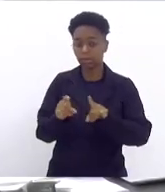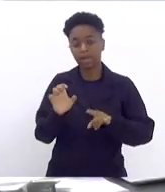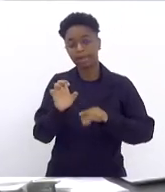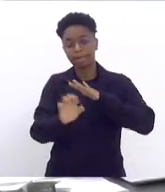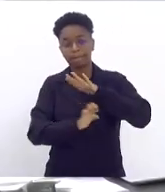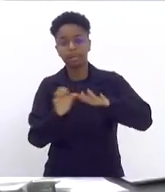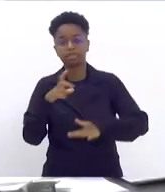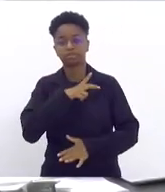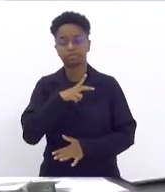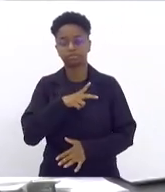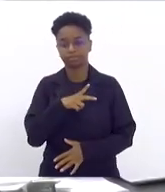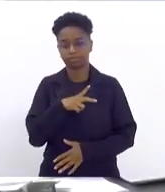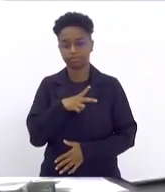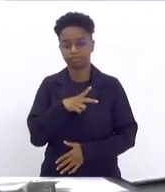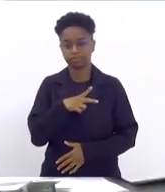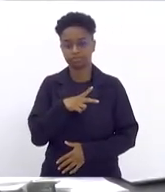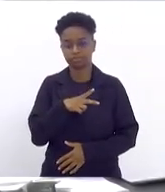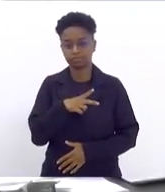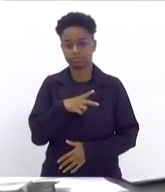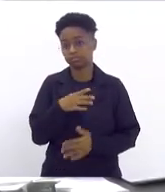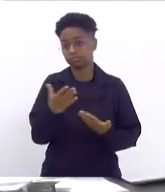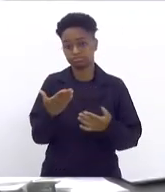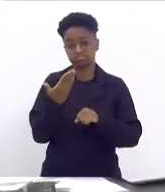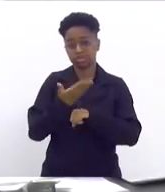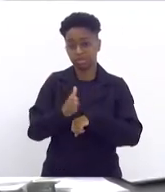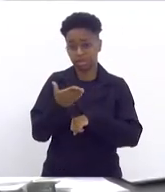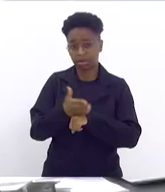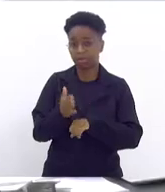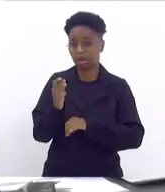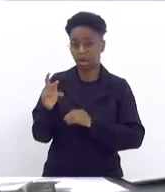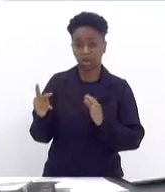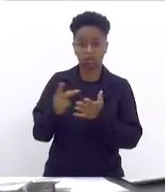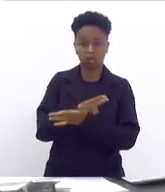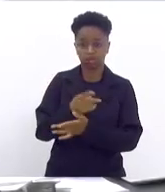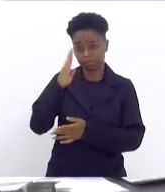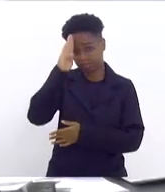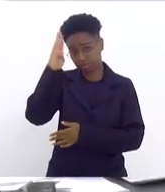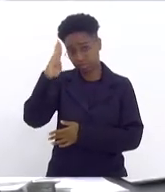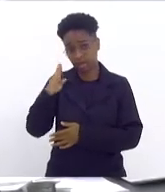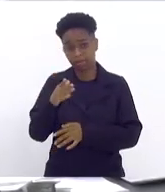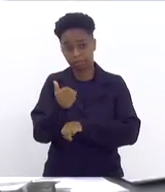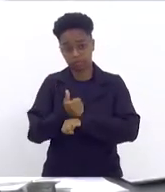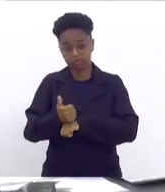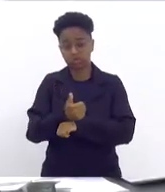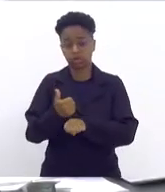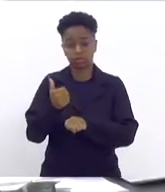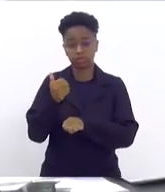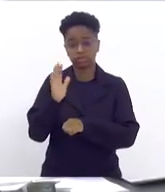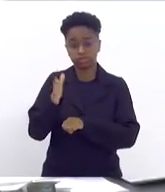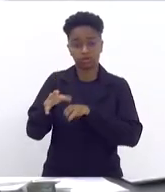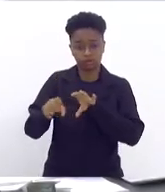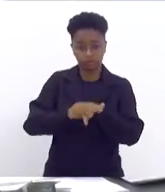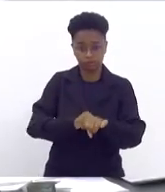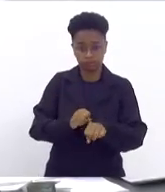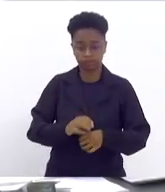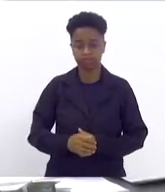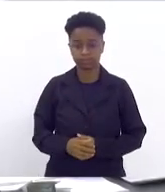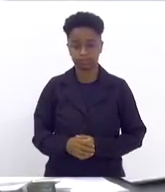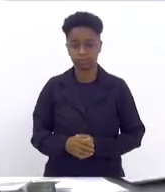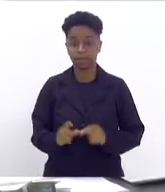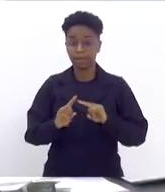privadas, né, e treinamentos que serão realizados preferencialmente por profissionais treinados. Quer dizer, na literalidade da